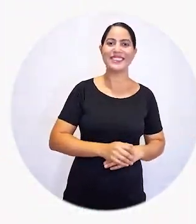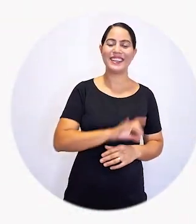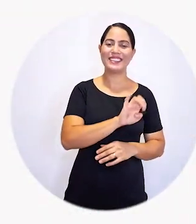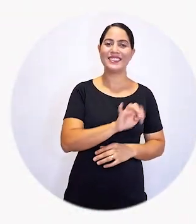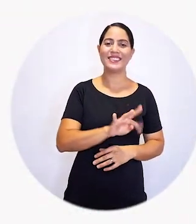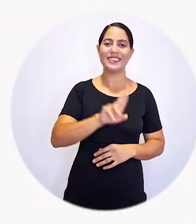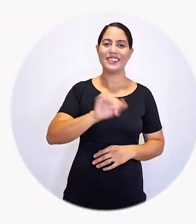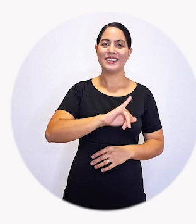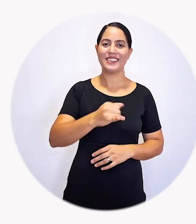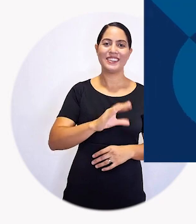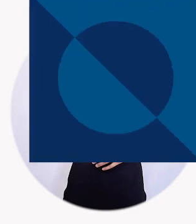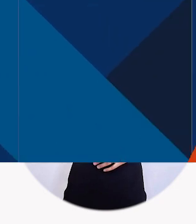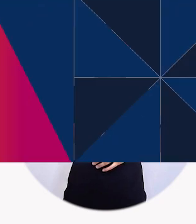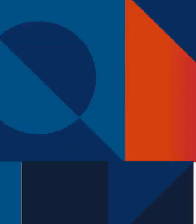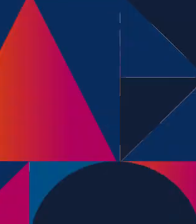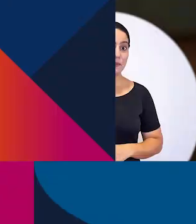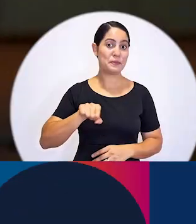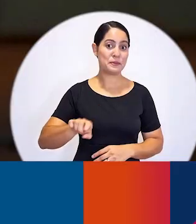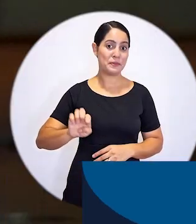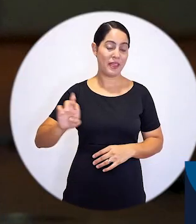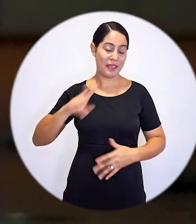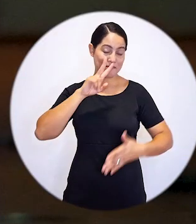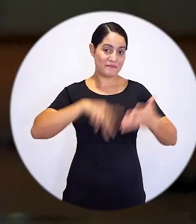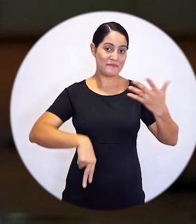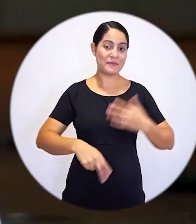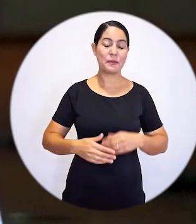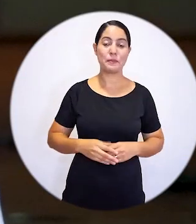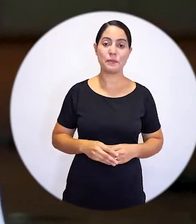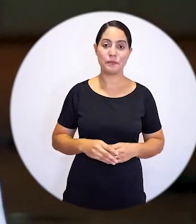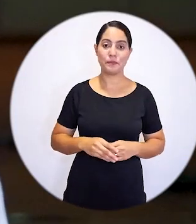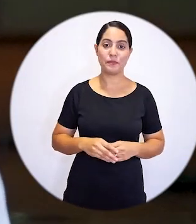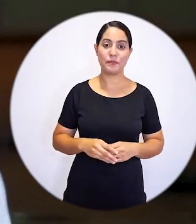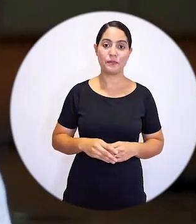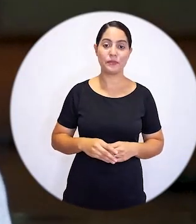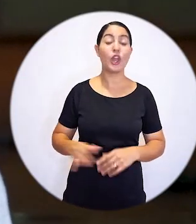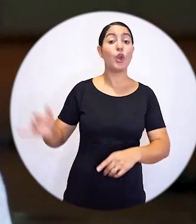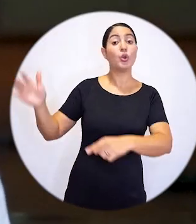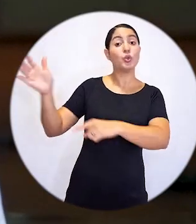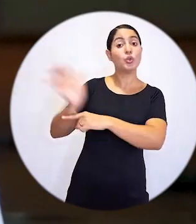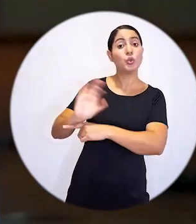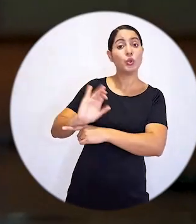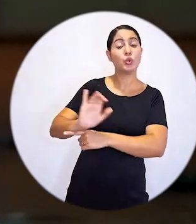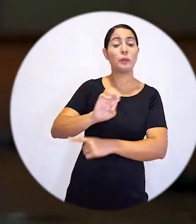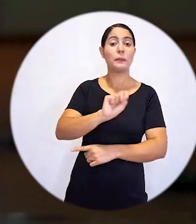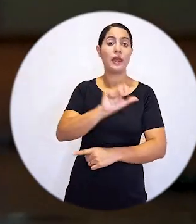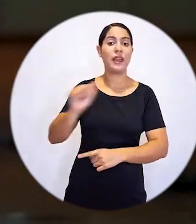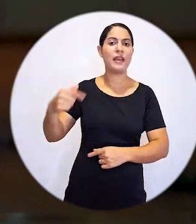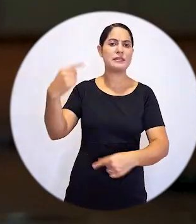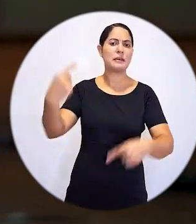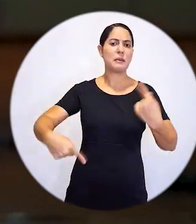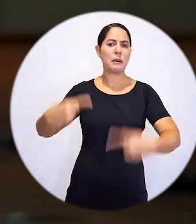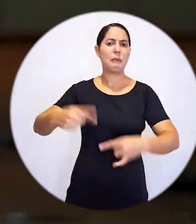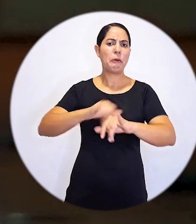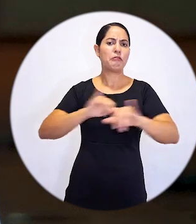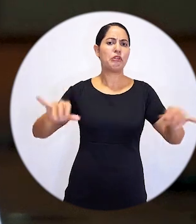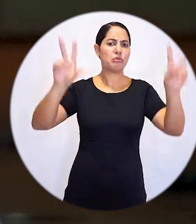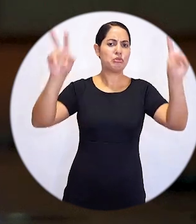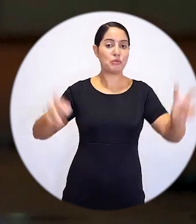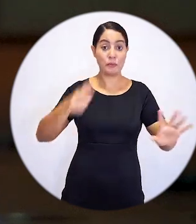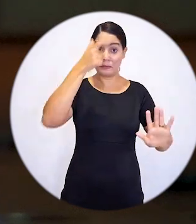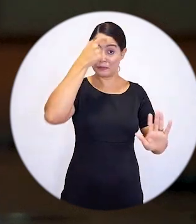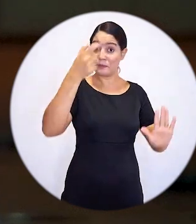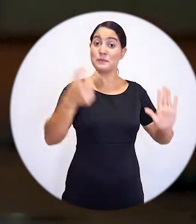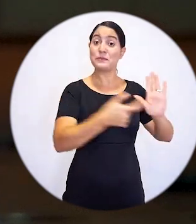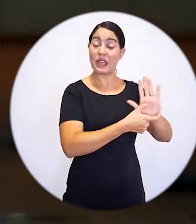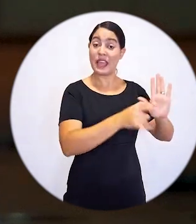editorajc.com.br. Não deixe de ler. A Escola Superior de Advocacia Nacional promoveu no YouTube mais um debate voltado